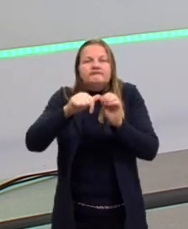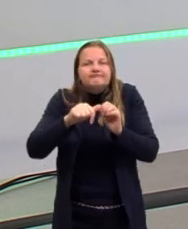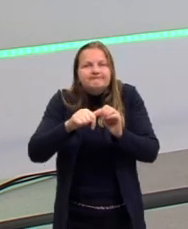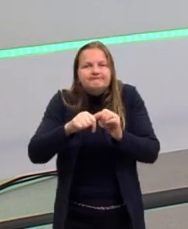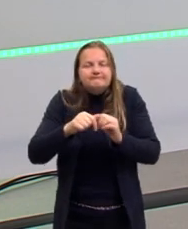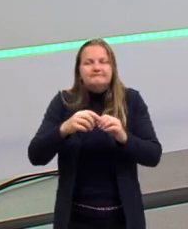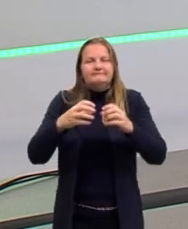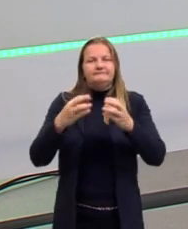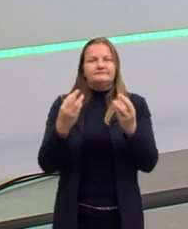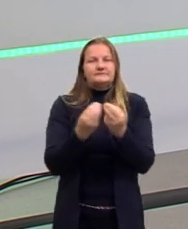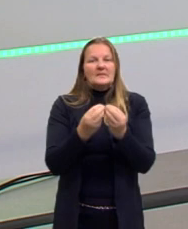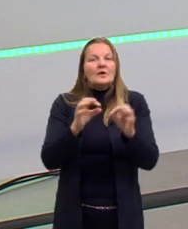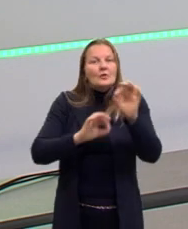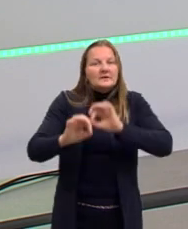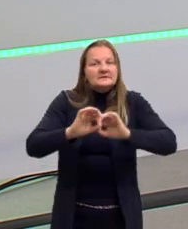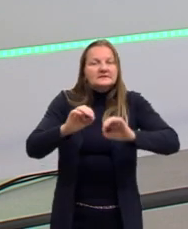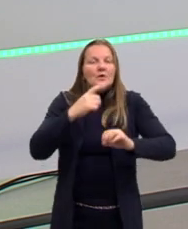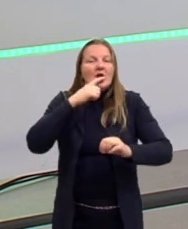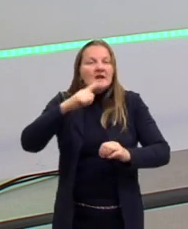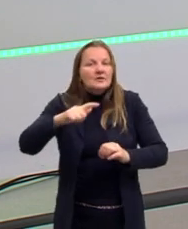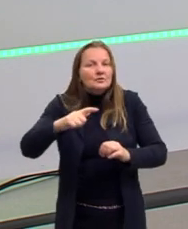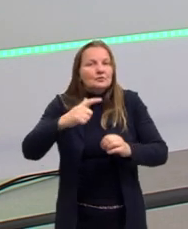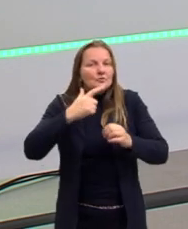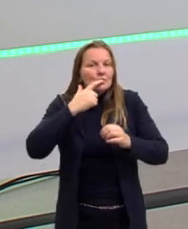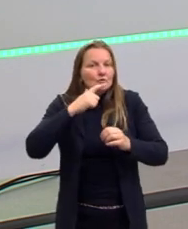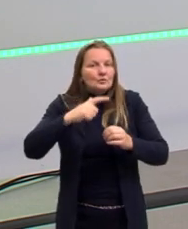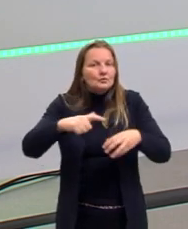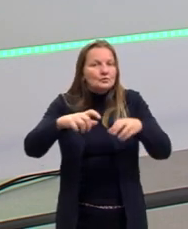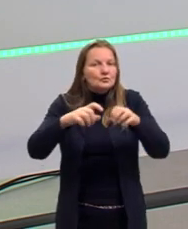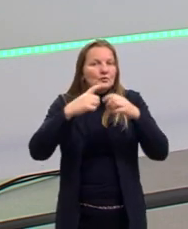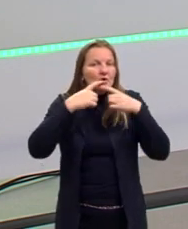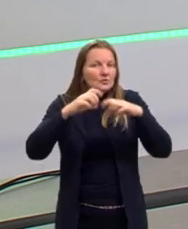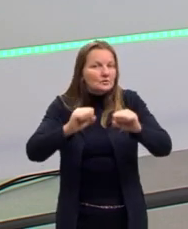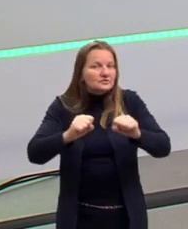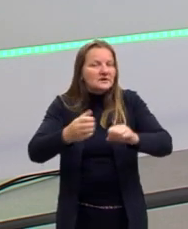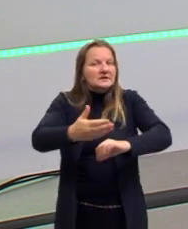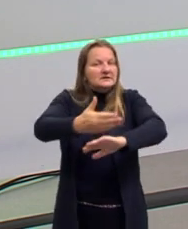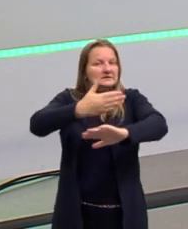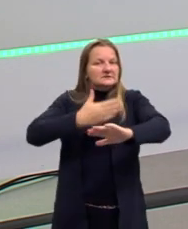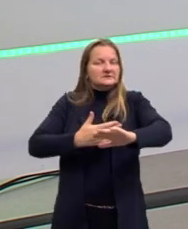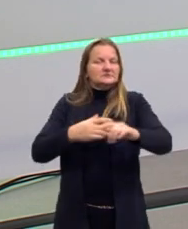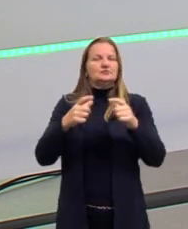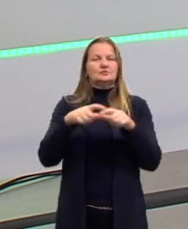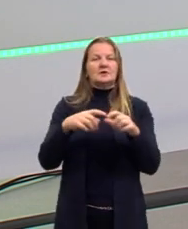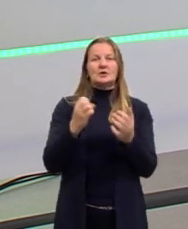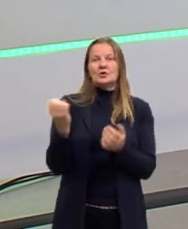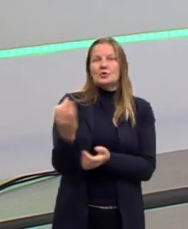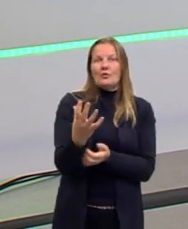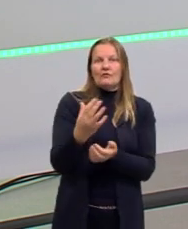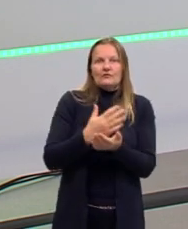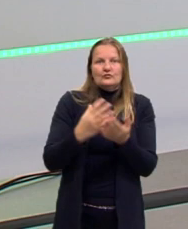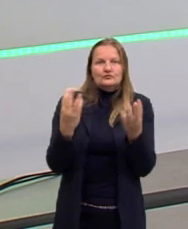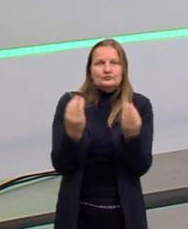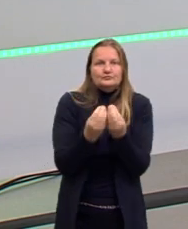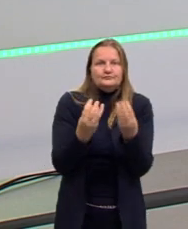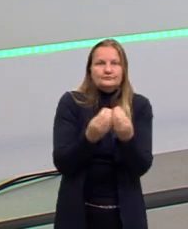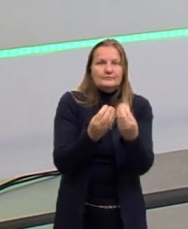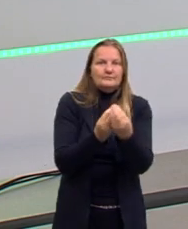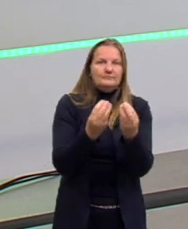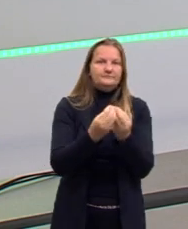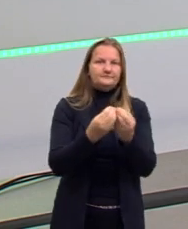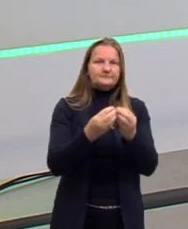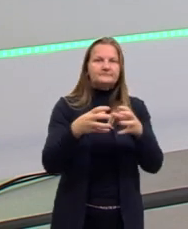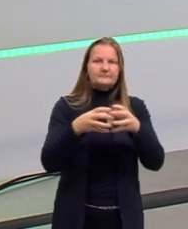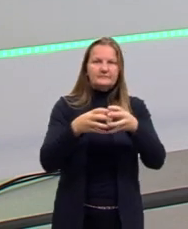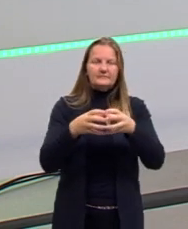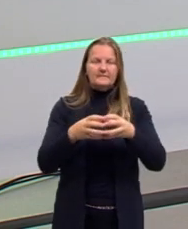organizavam linguisticamente há bastante tempo né antes de outros lugares serem habitados e a gente também pode